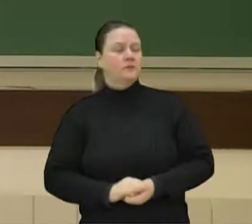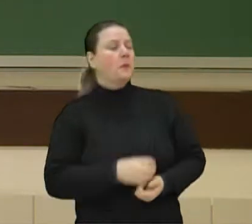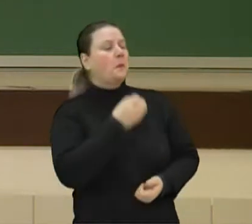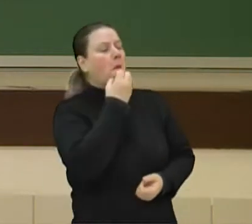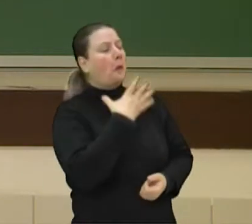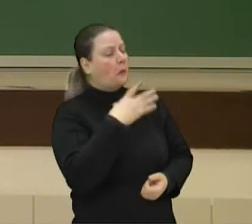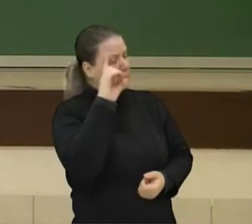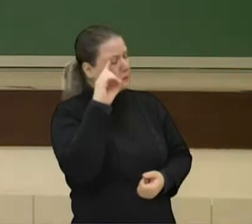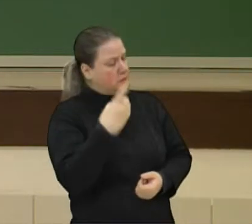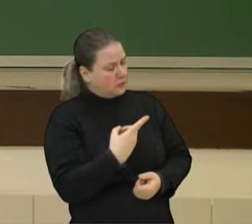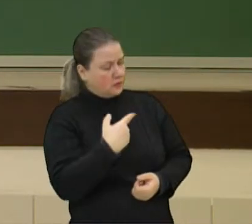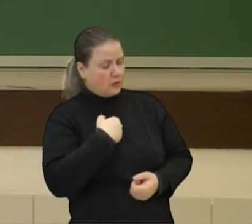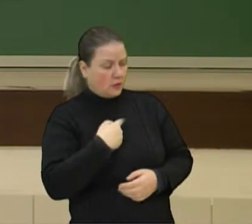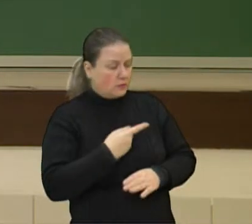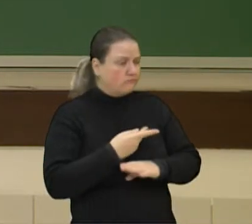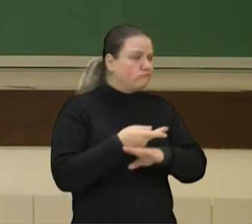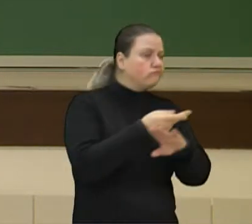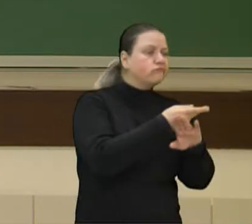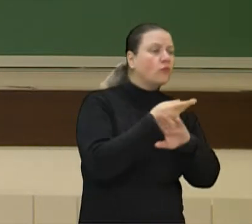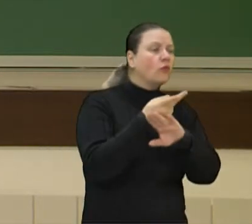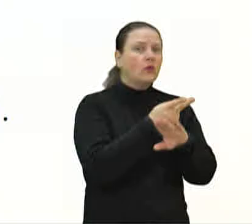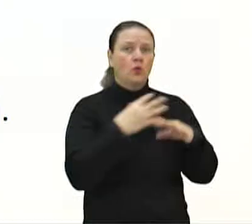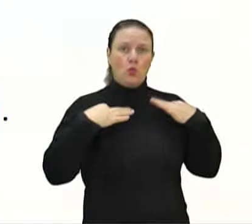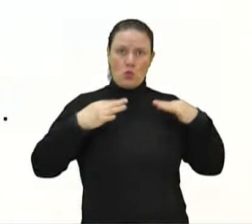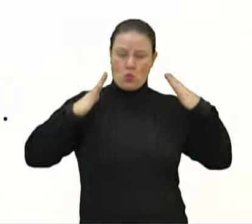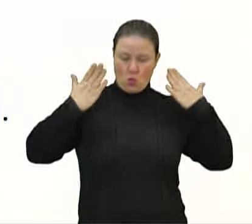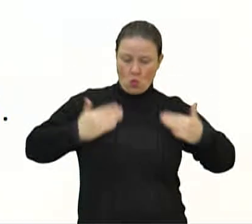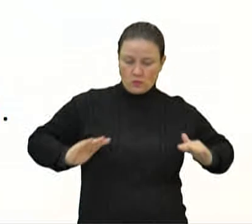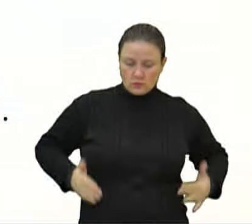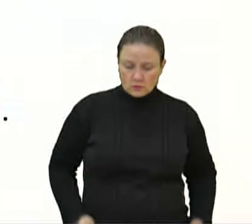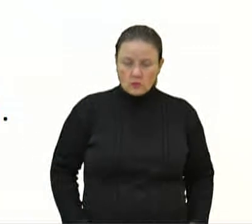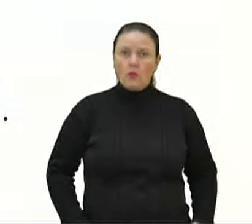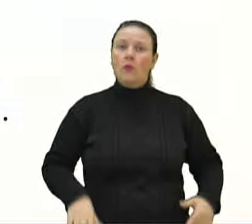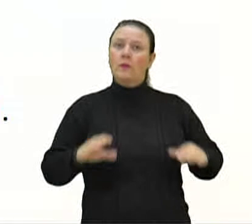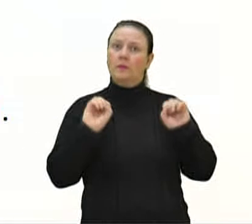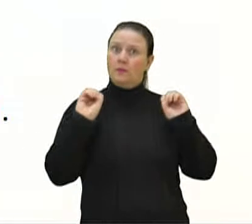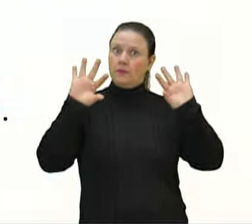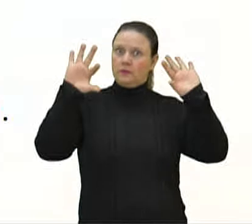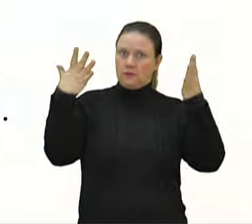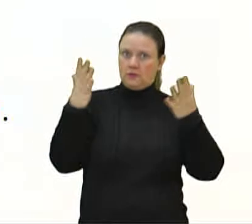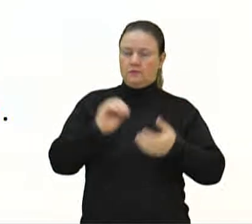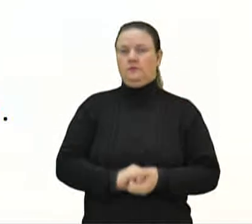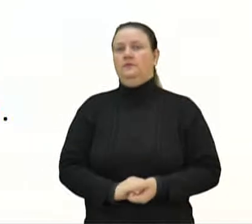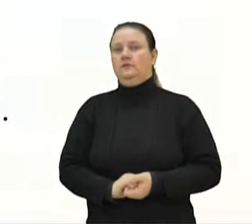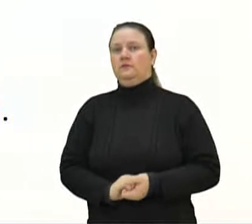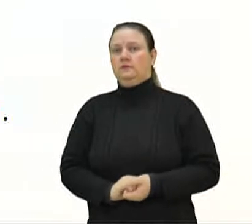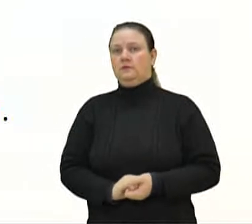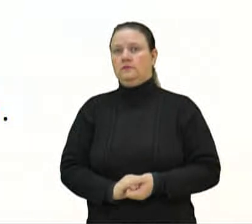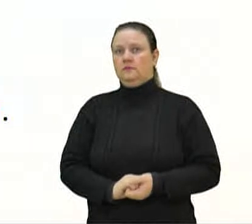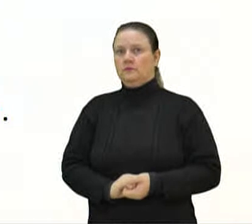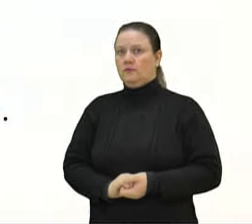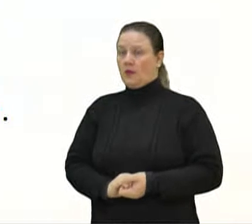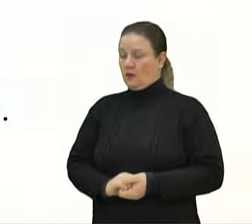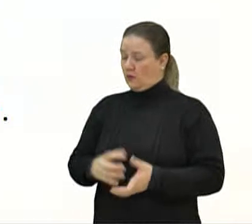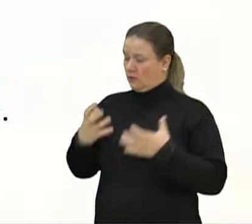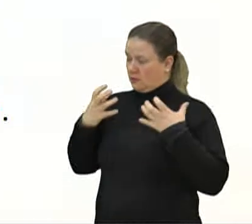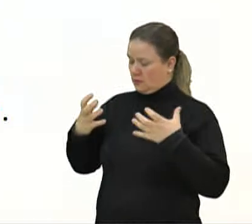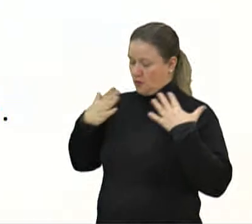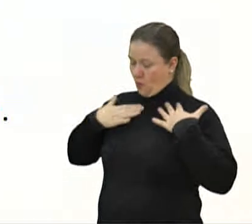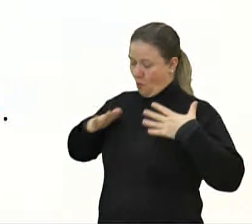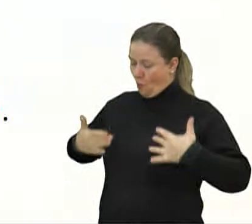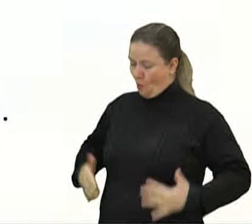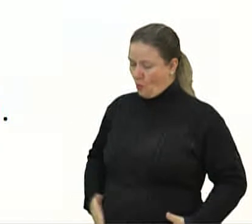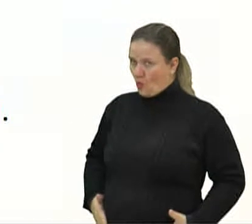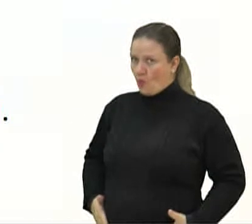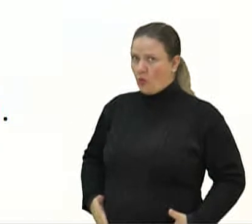días. Estoy buscando un vestido para una fiesta. Vendedor. ¿Le agradan más los vestidos largos o